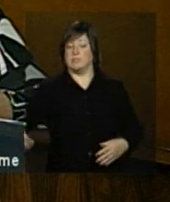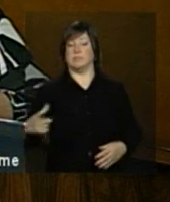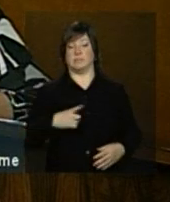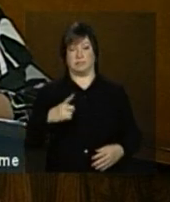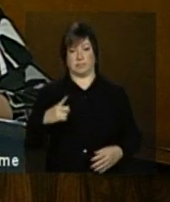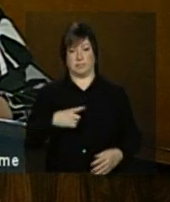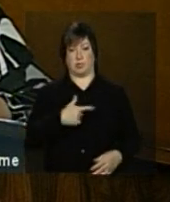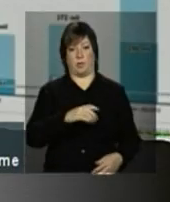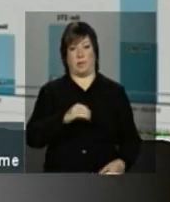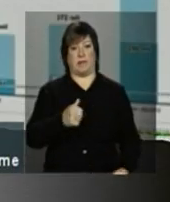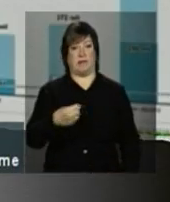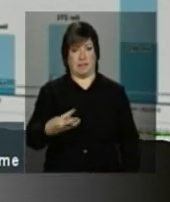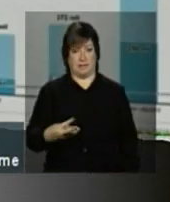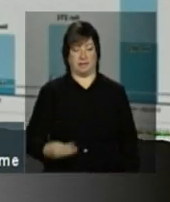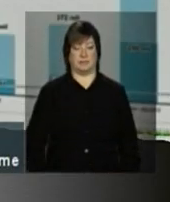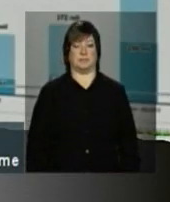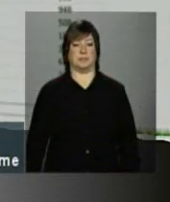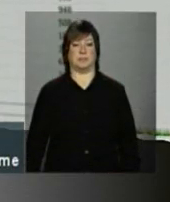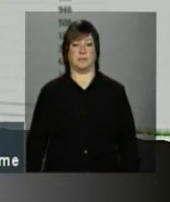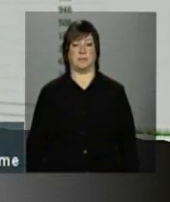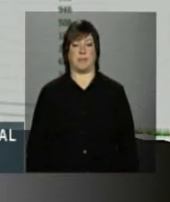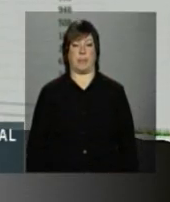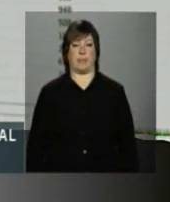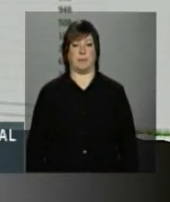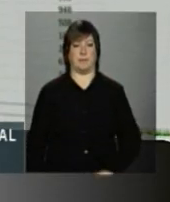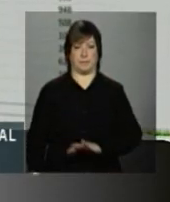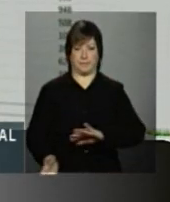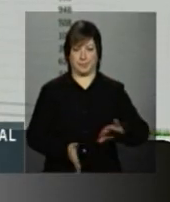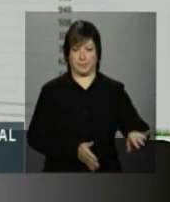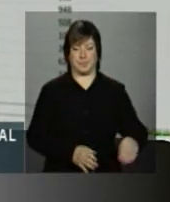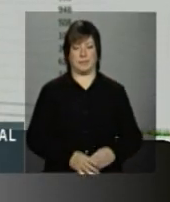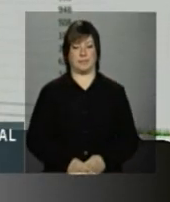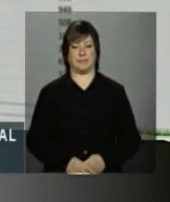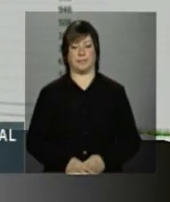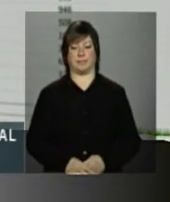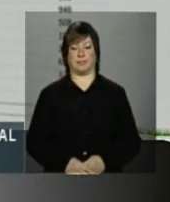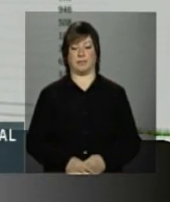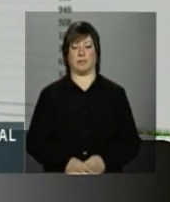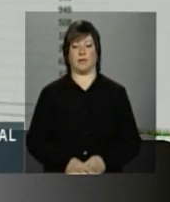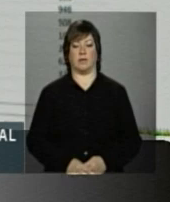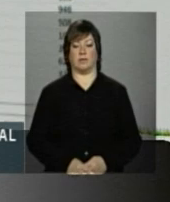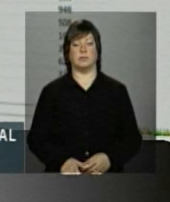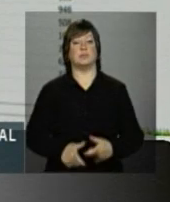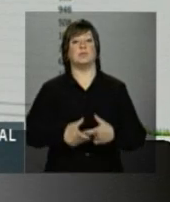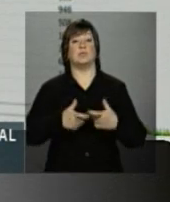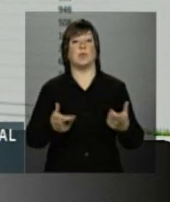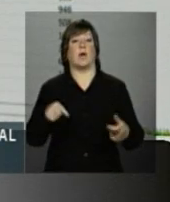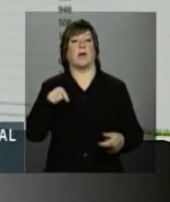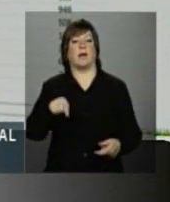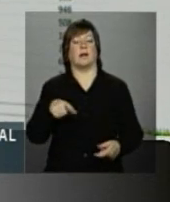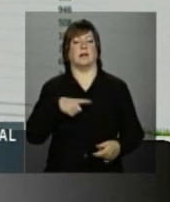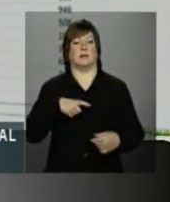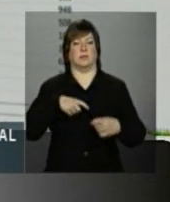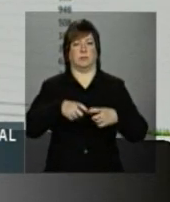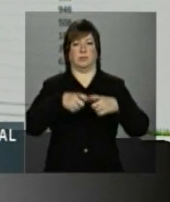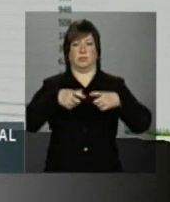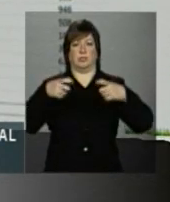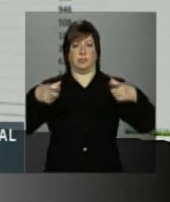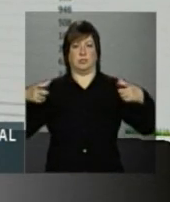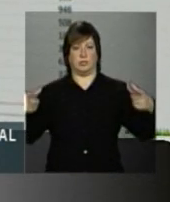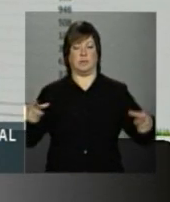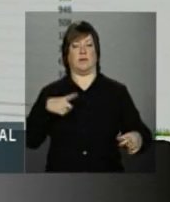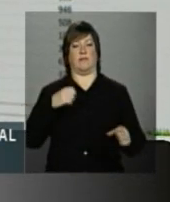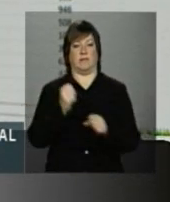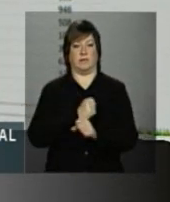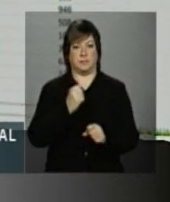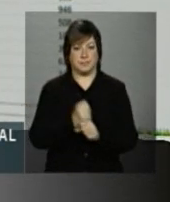em 2013 próximo e graças a essa ampliação que nós tivemos da